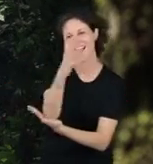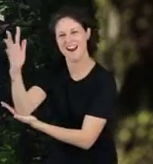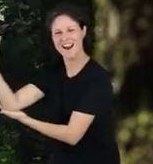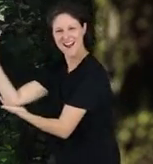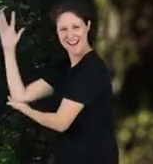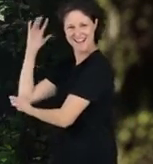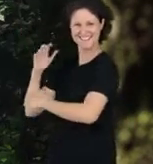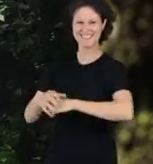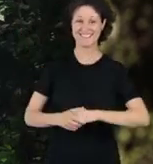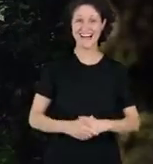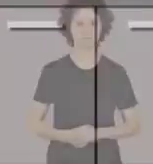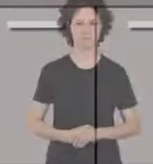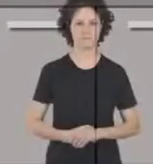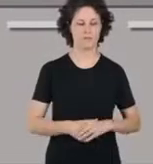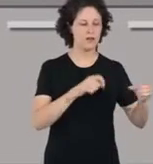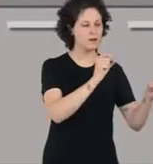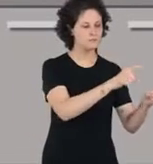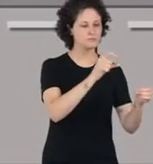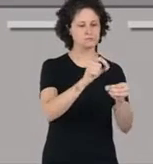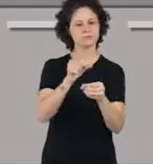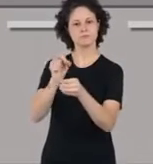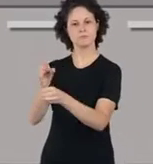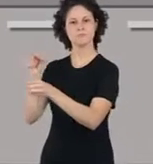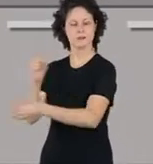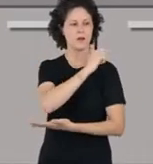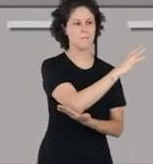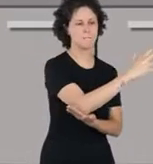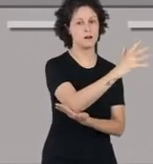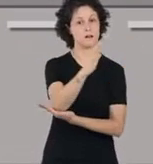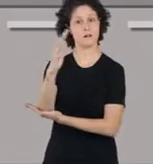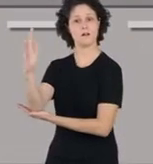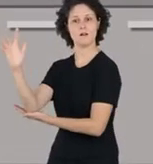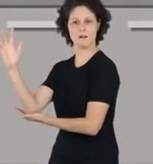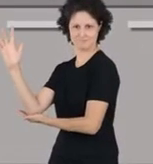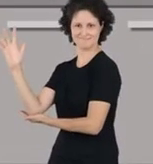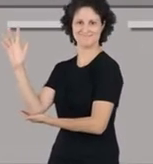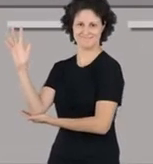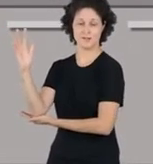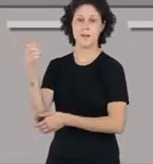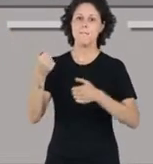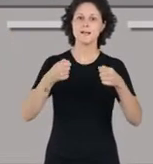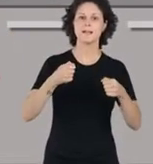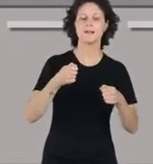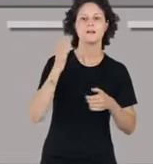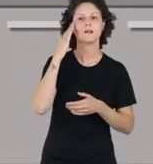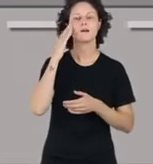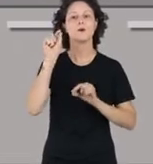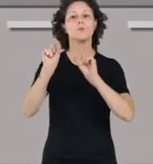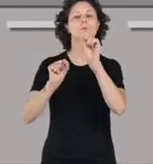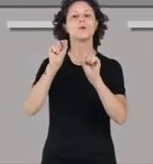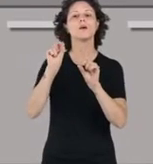vamos falar. Vem comigo! Já que vamos falar sobre a recuperação de áreas degradadas, primeiro eu vou falar o que essa